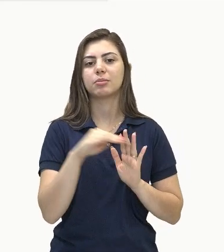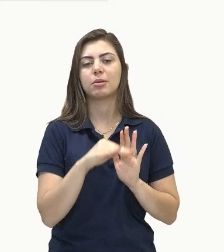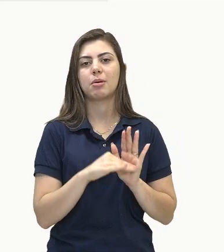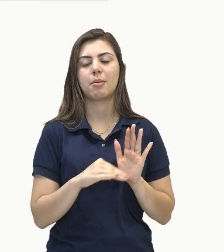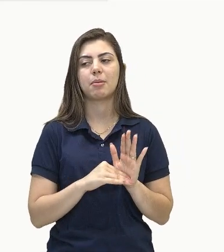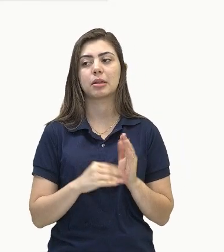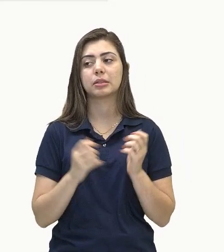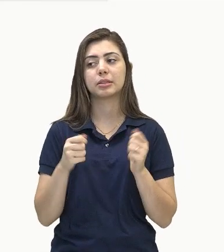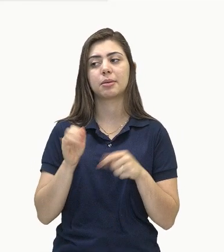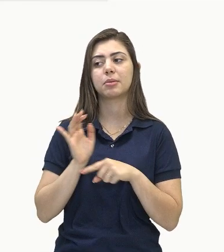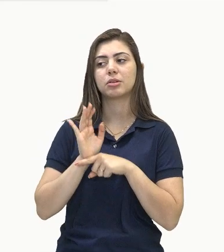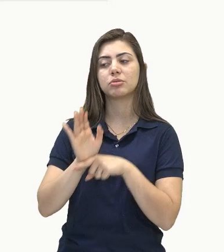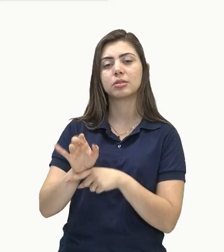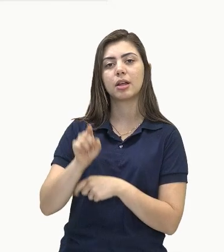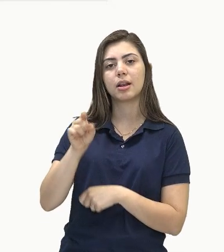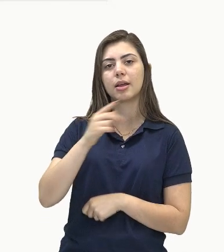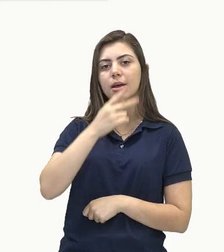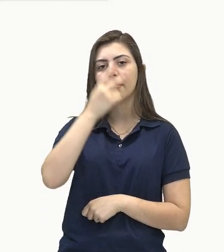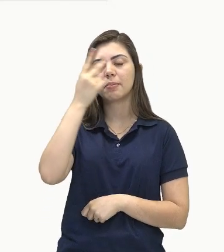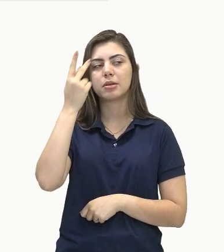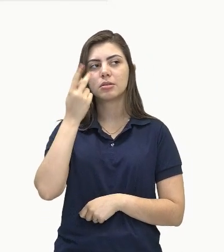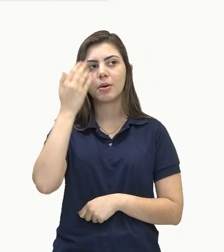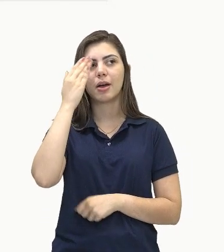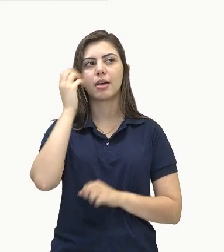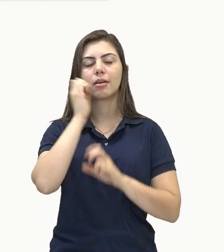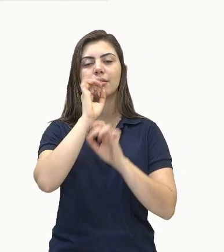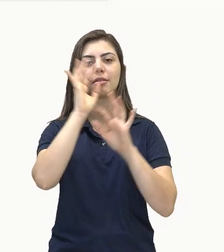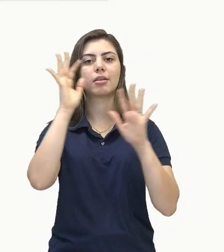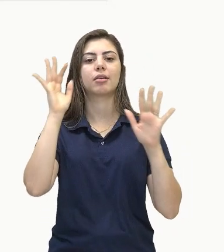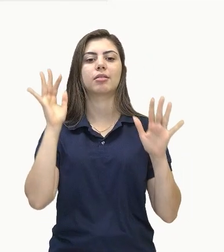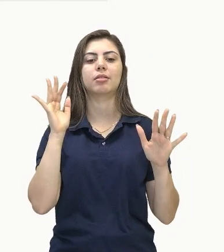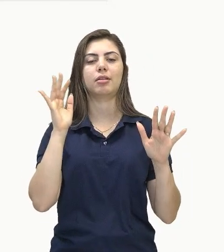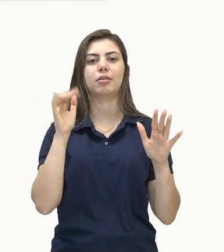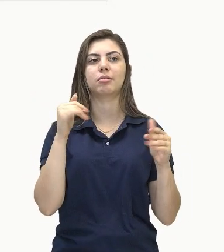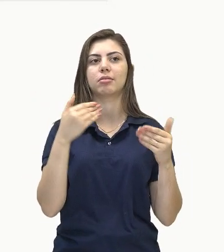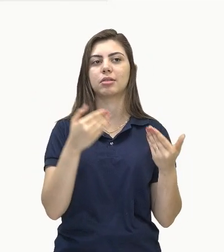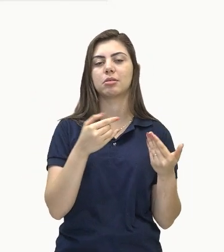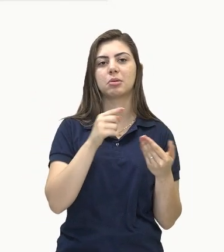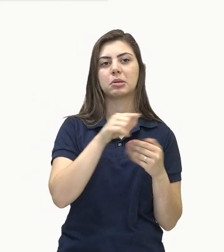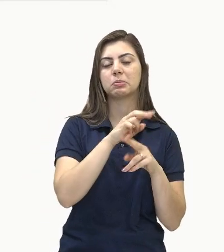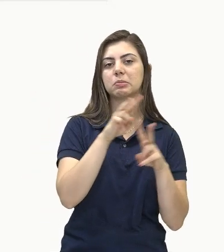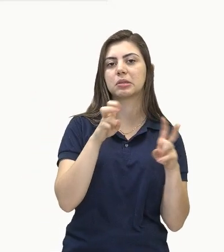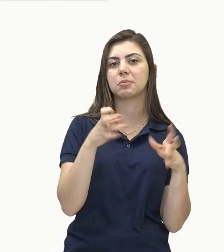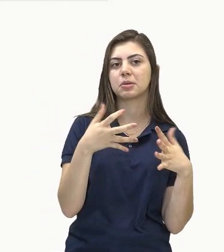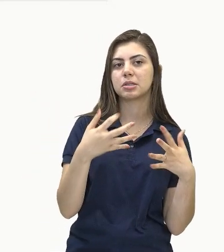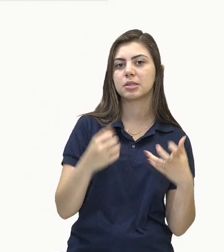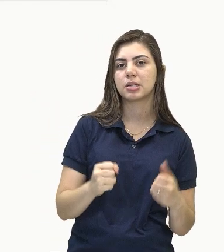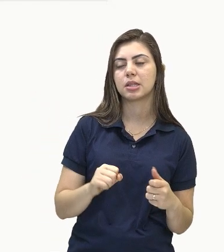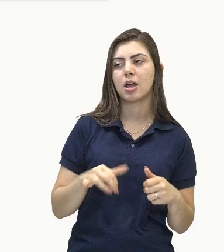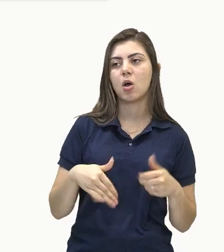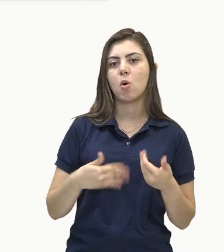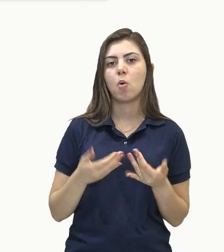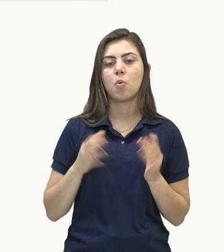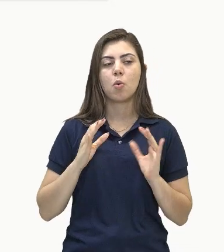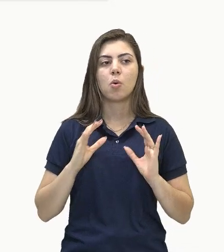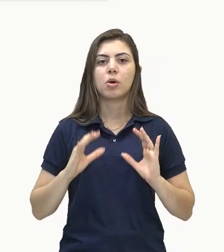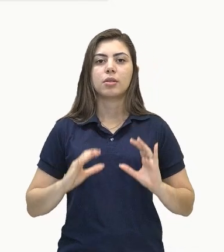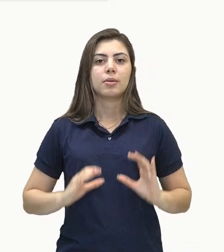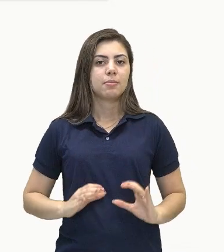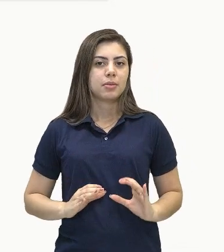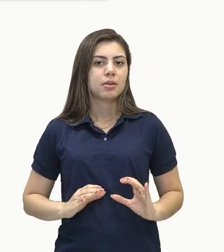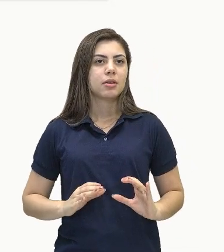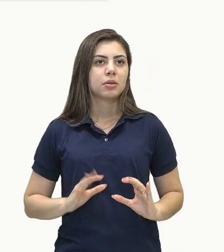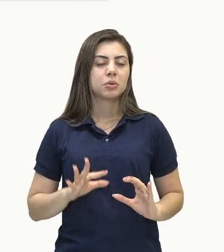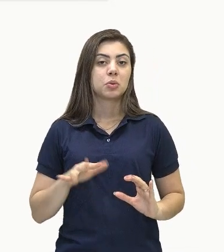para persuadir alguém a aceitar uma ideia, adotar um determinado